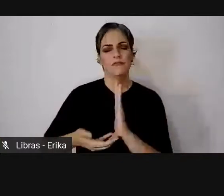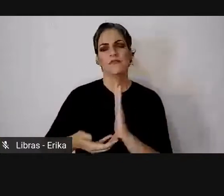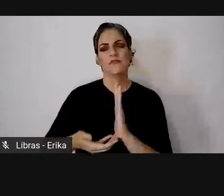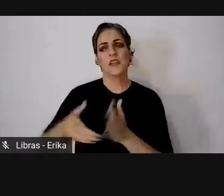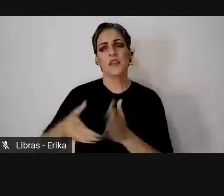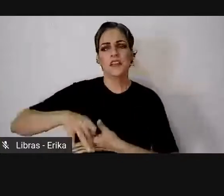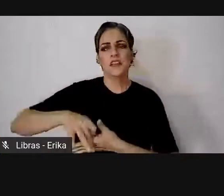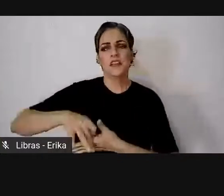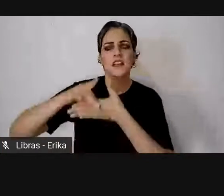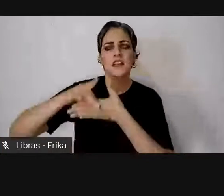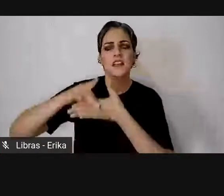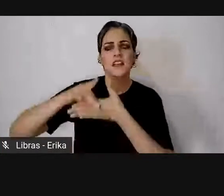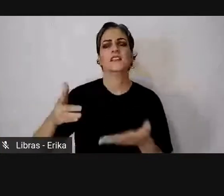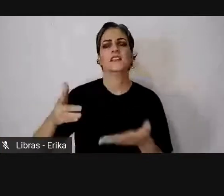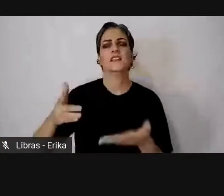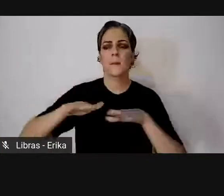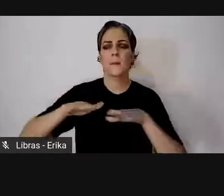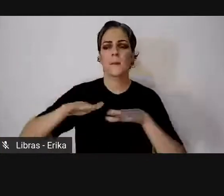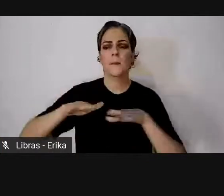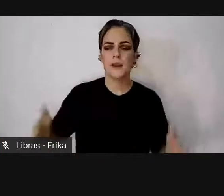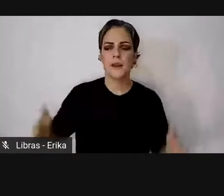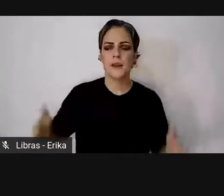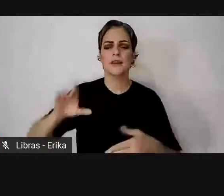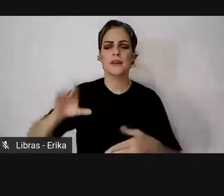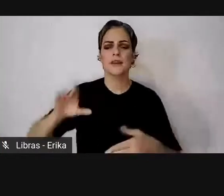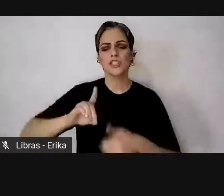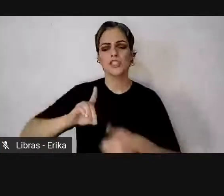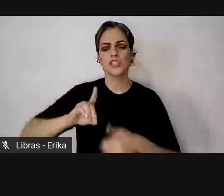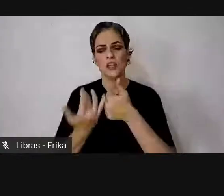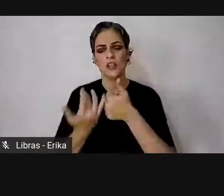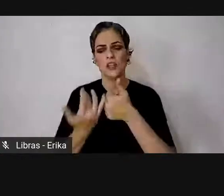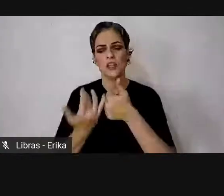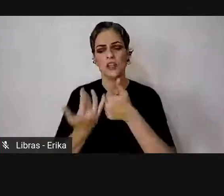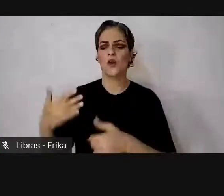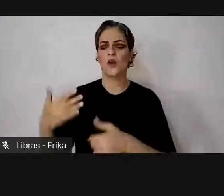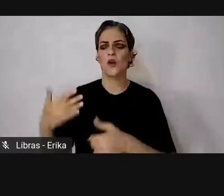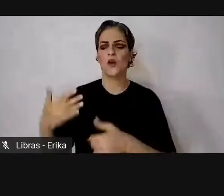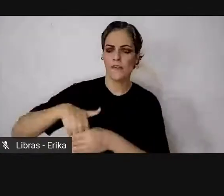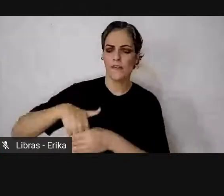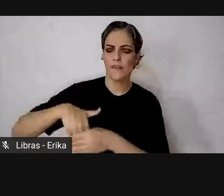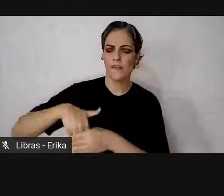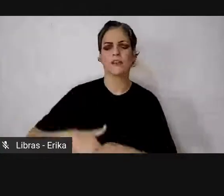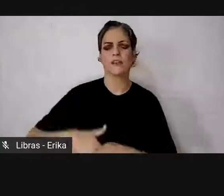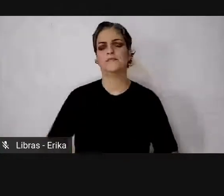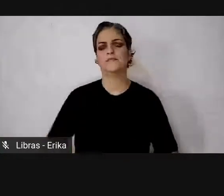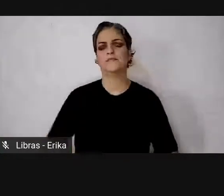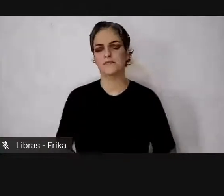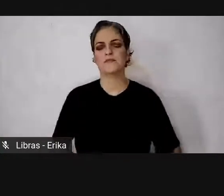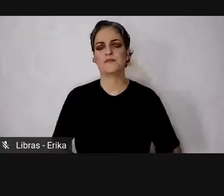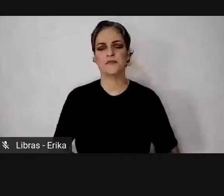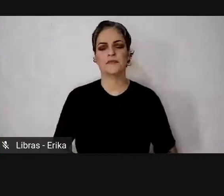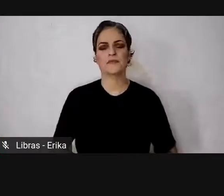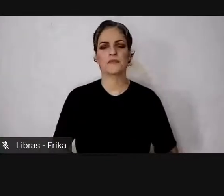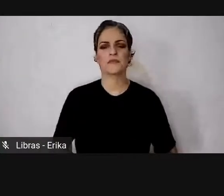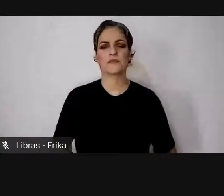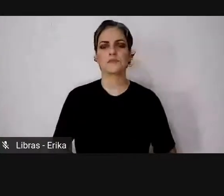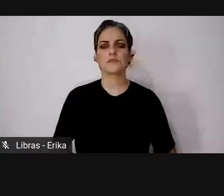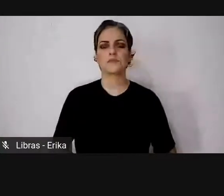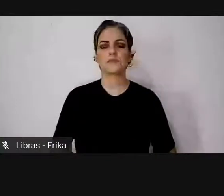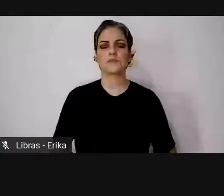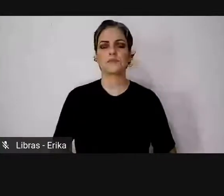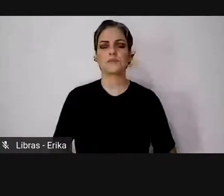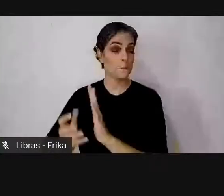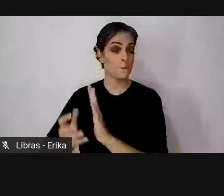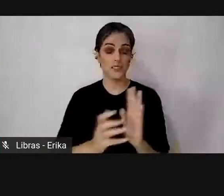os votos, né? Em termos de partidos, há uma questão que, olhando como cidadão, eu ficava assim,